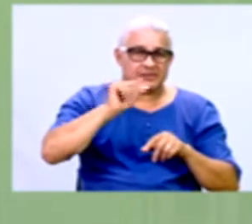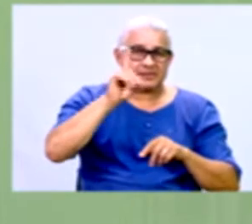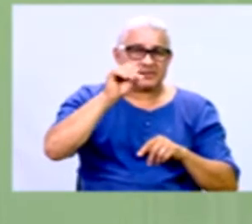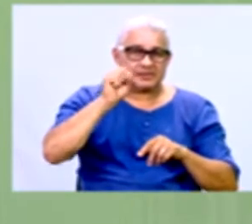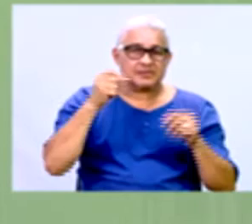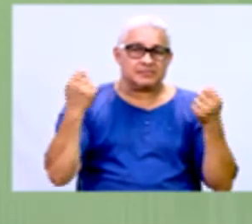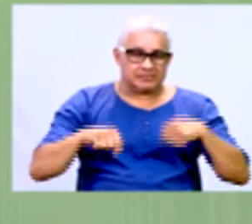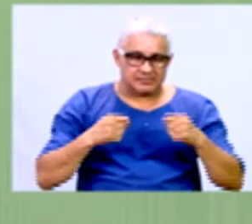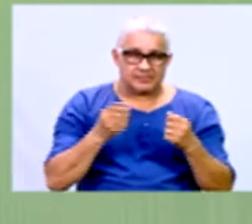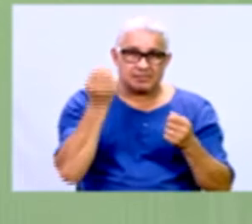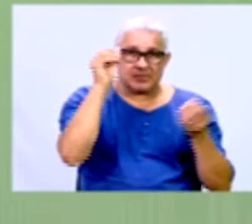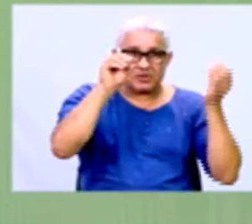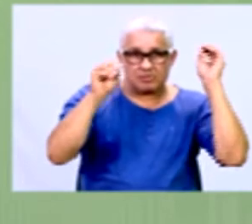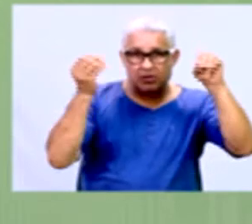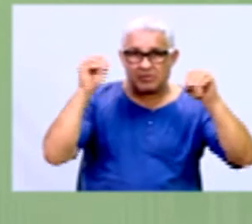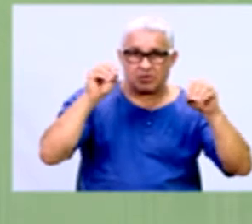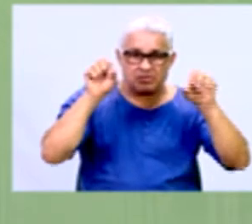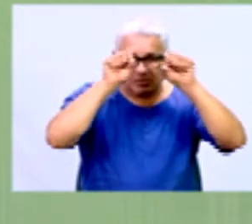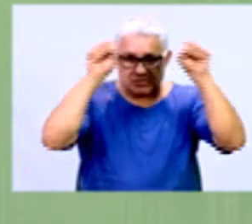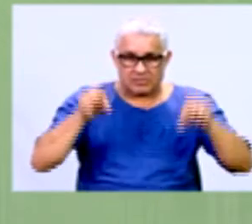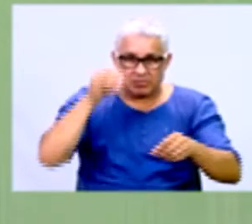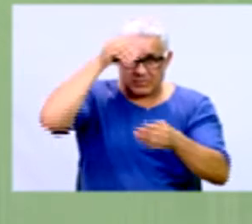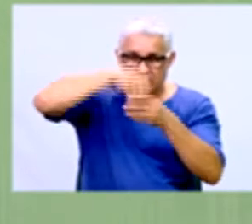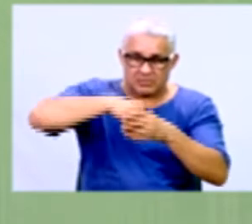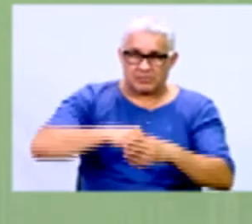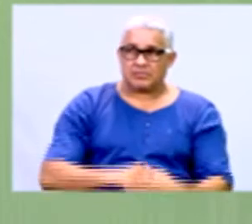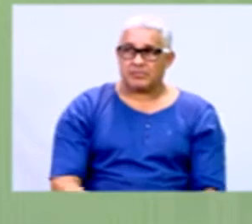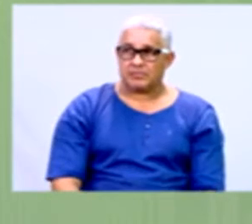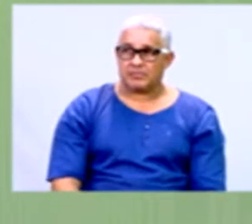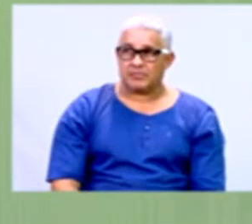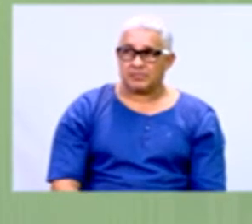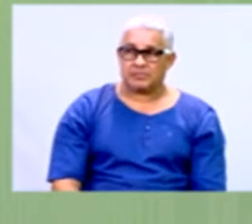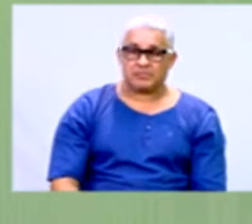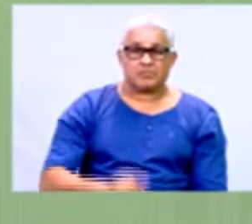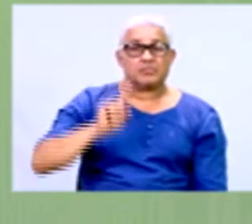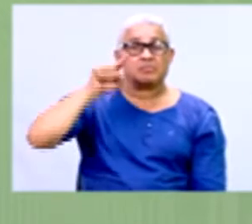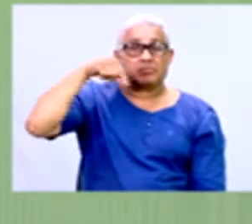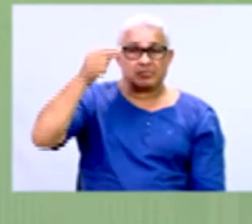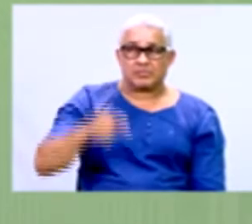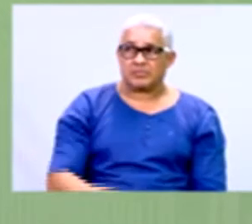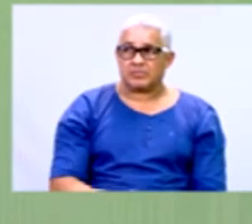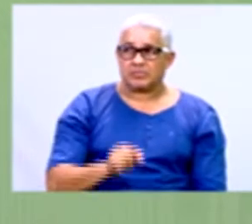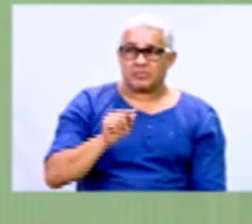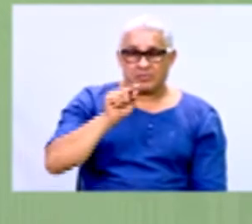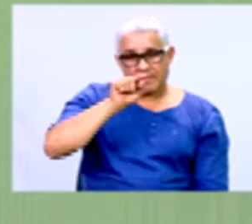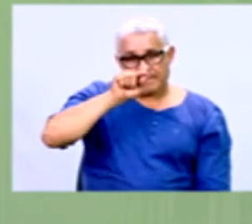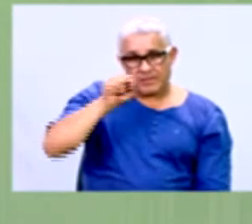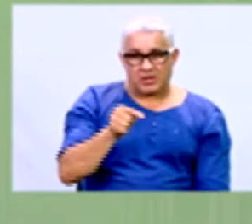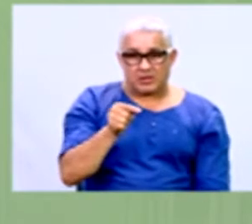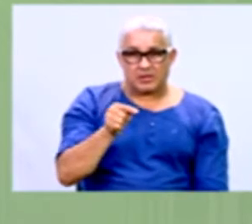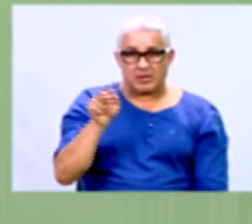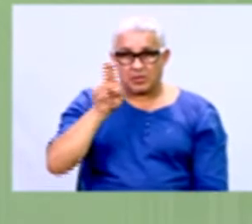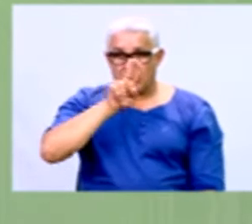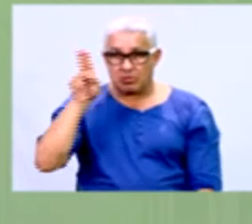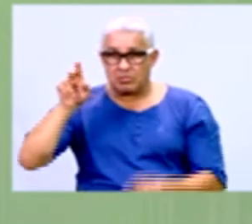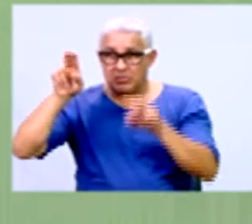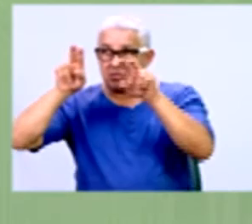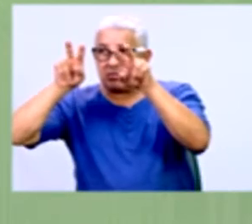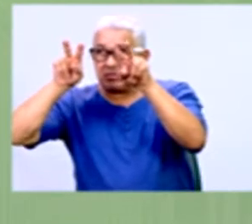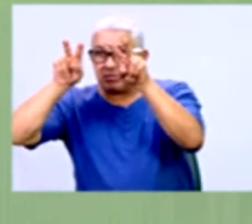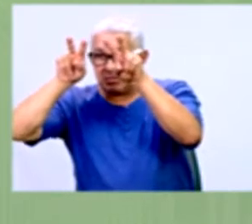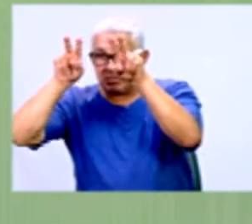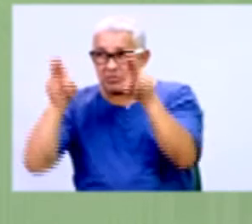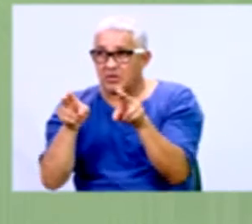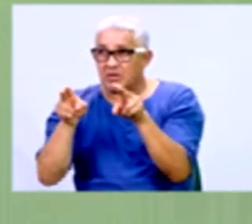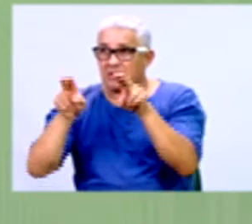precisar em determinado ponto do nosso sistema, certo? A chave seguinte, né, separado pela vírgula aqui, é nome, certo? E o valor dessa